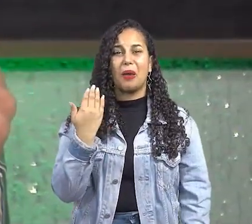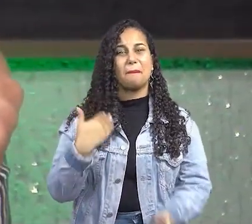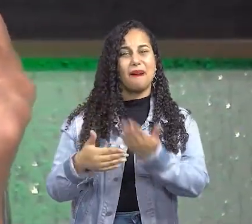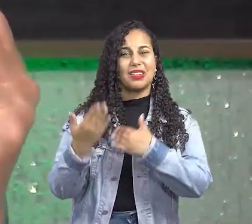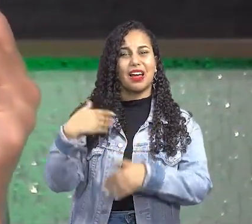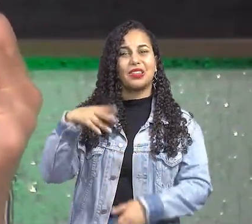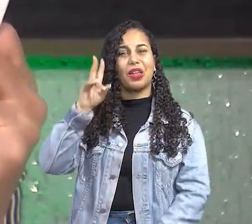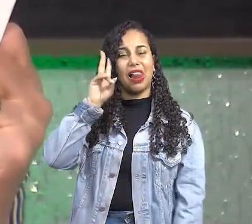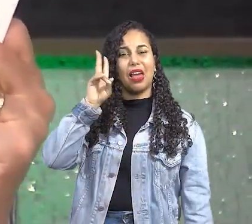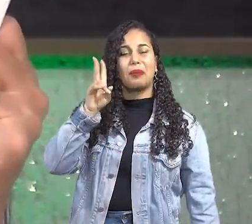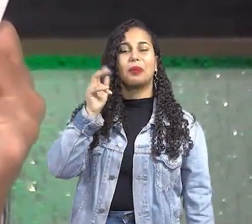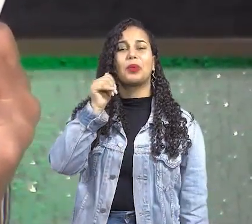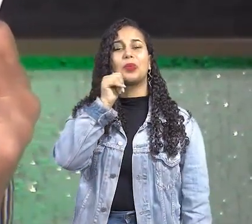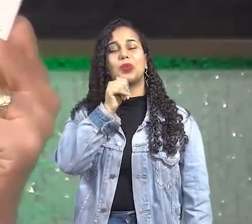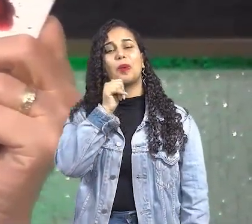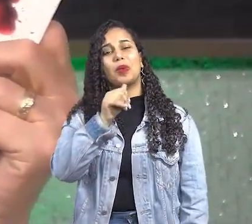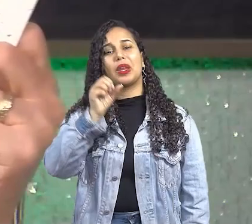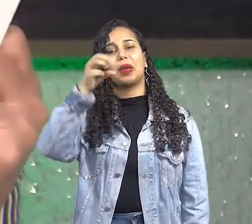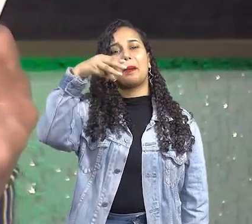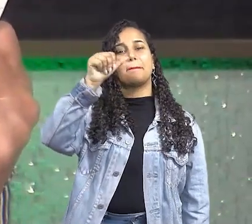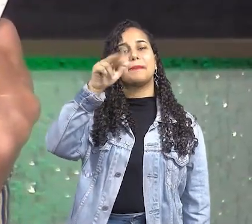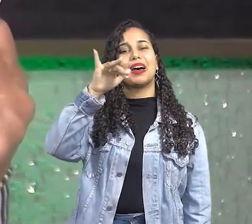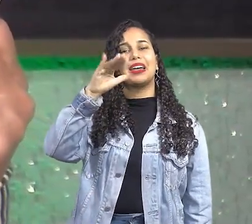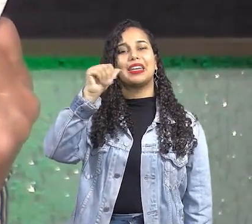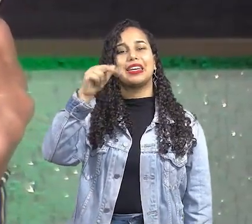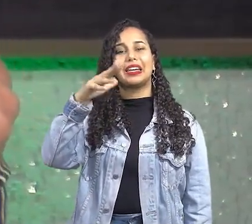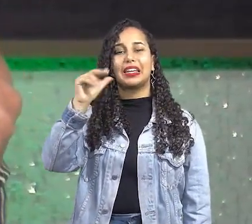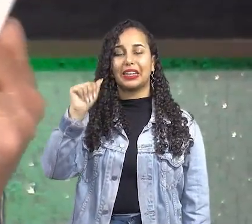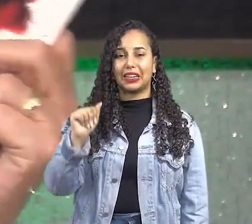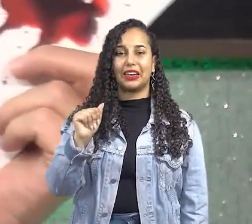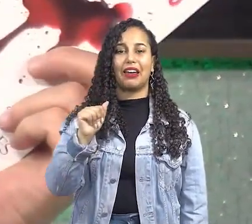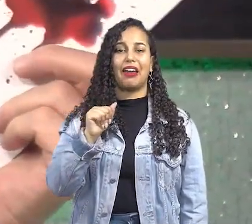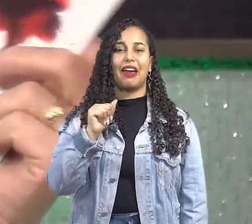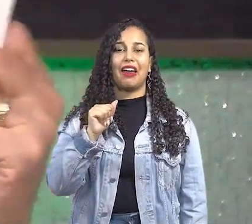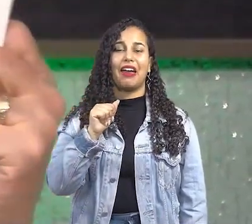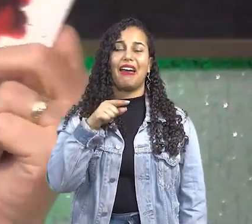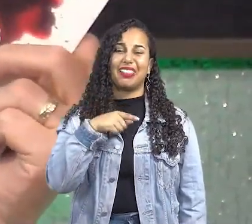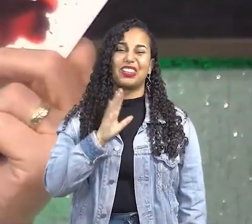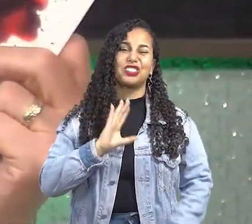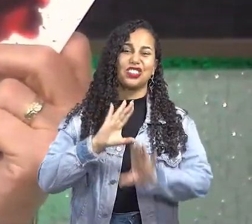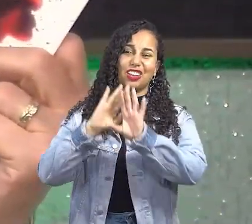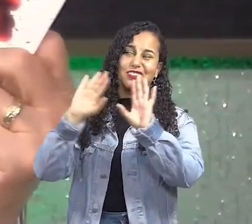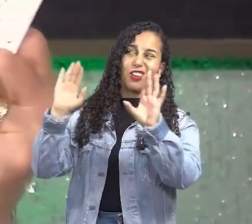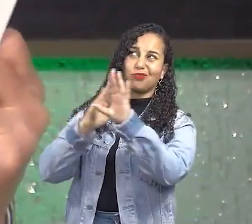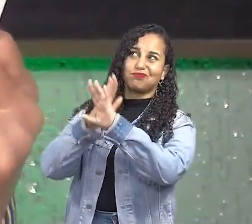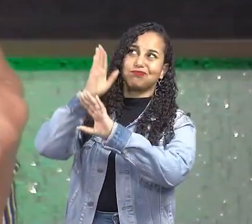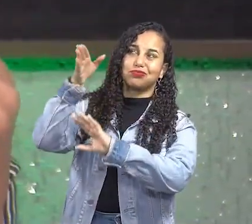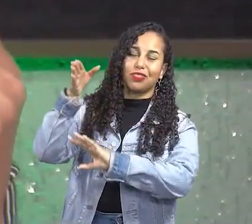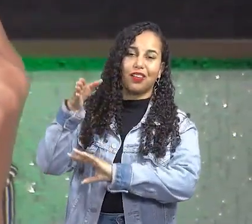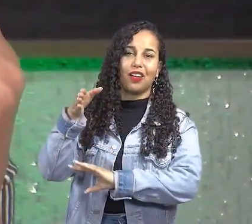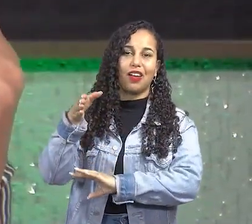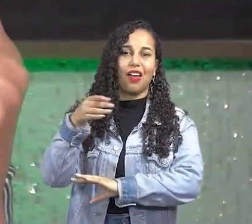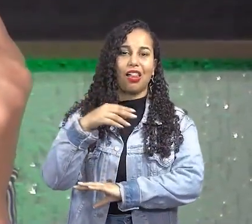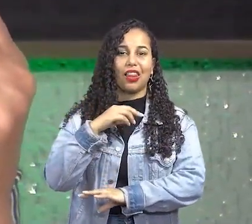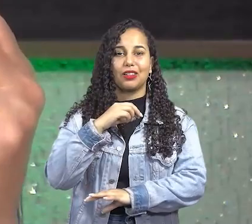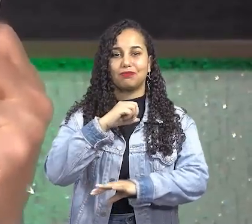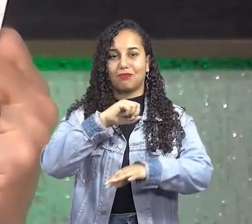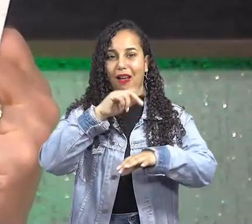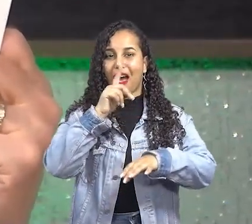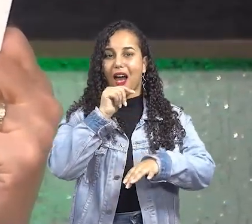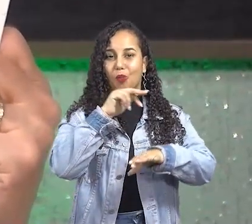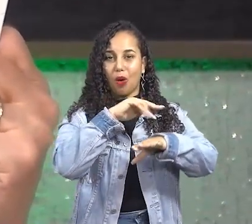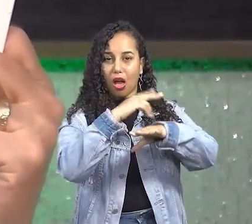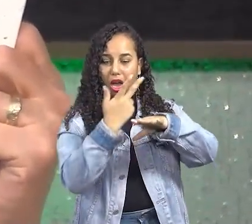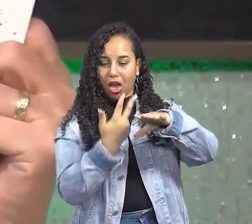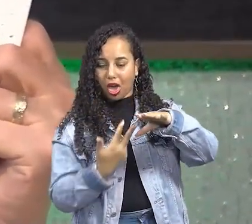menina linda, linda, que infelizmente partiu para a eternidade quando se